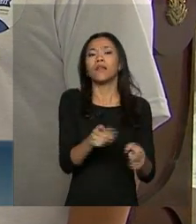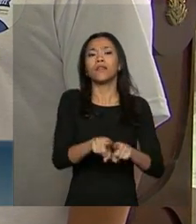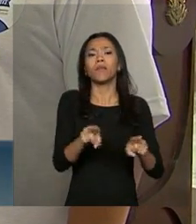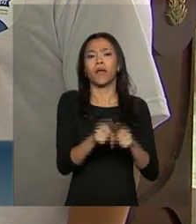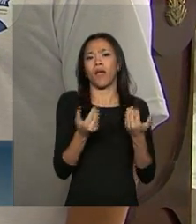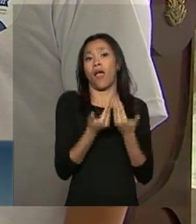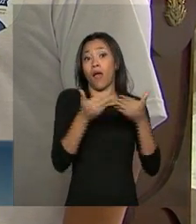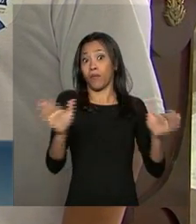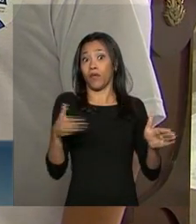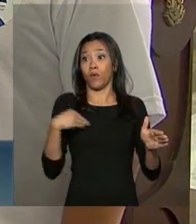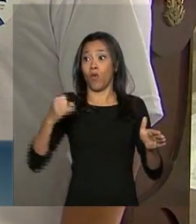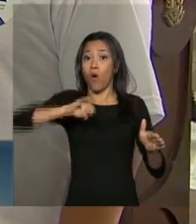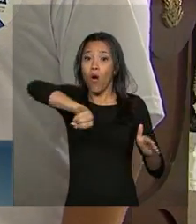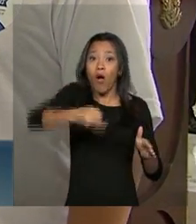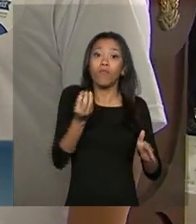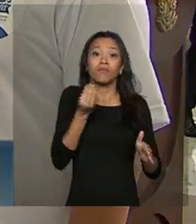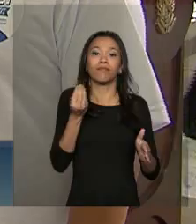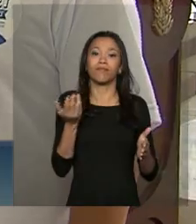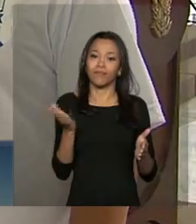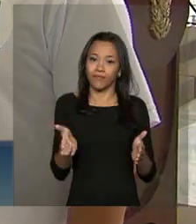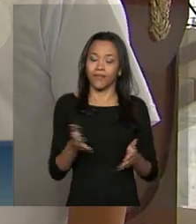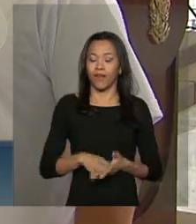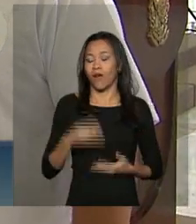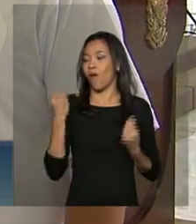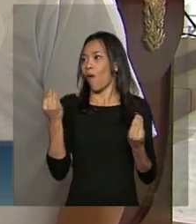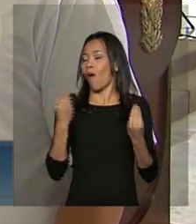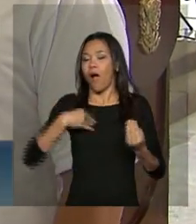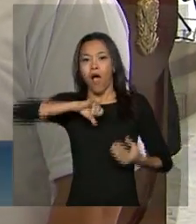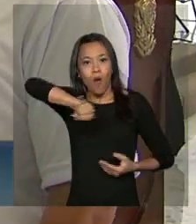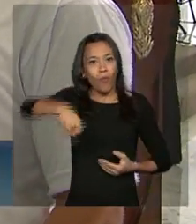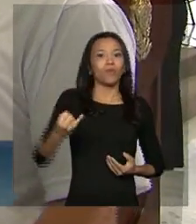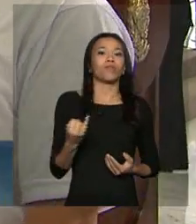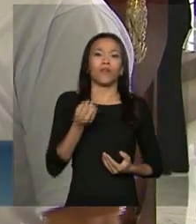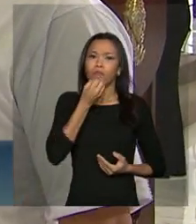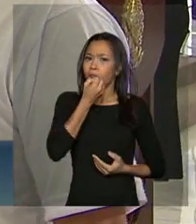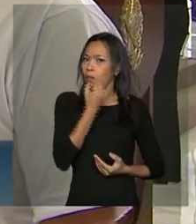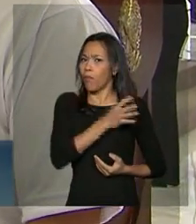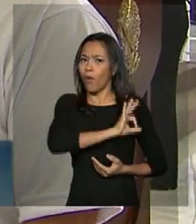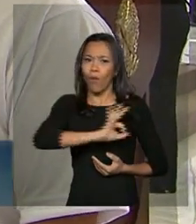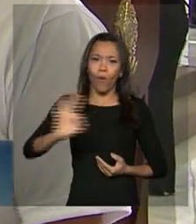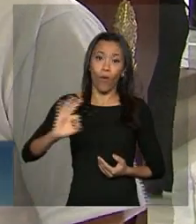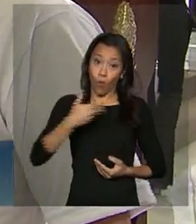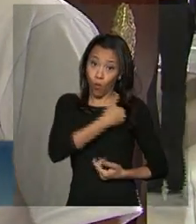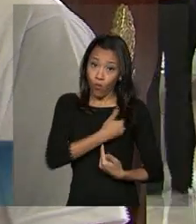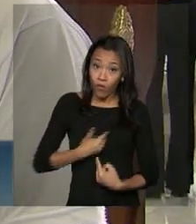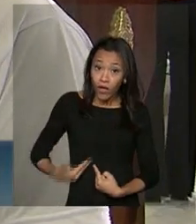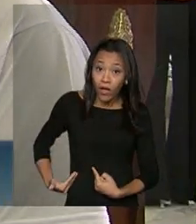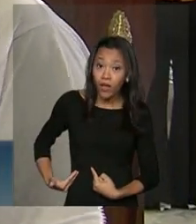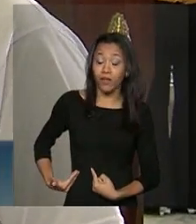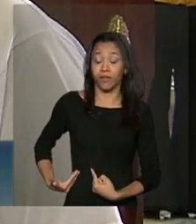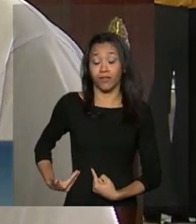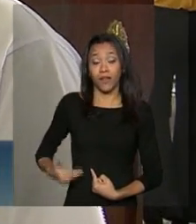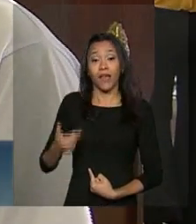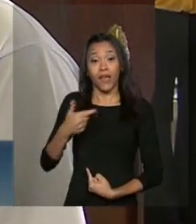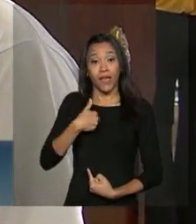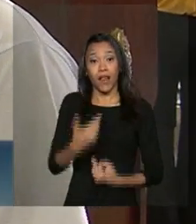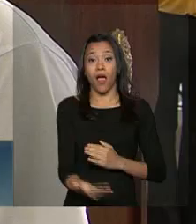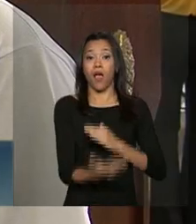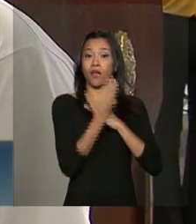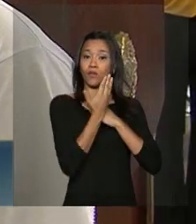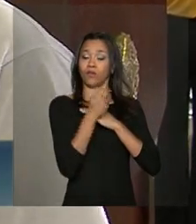abriu novas portas para você também? Olha, como abriu novas portas para mim, e foi muito bom. O governo, ele tem esse processo para